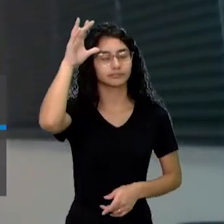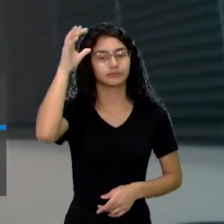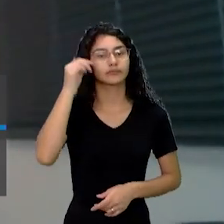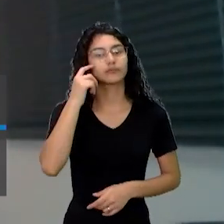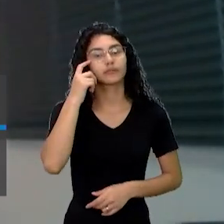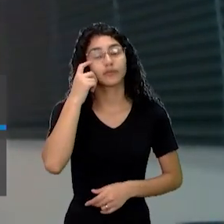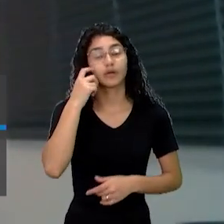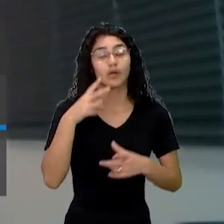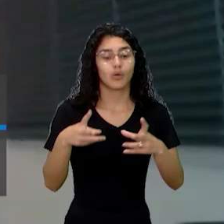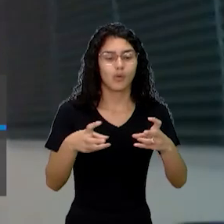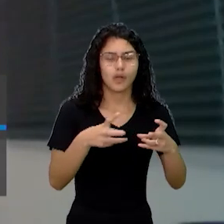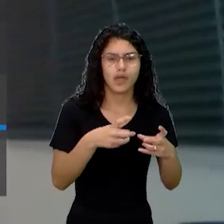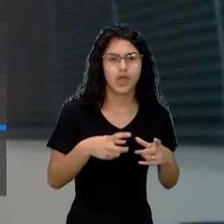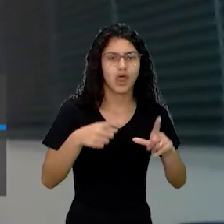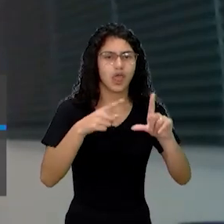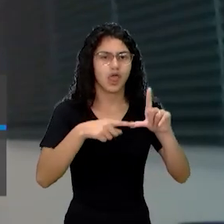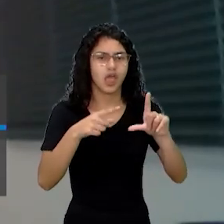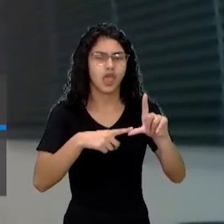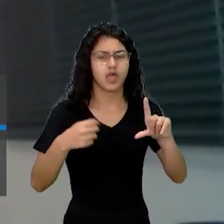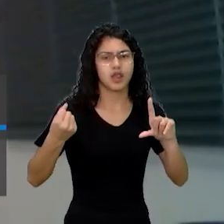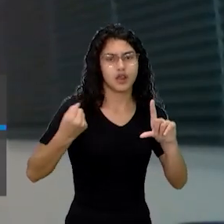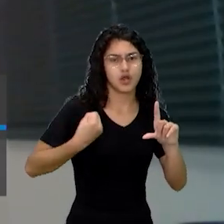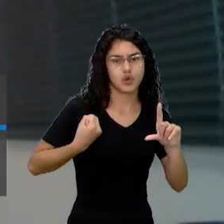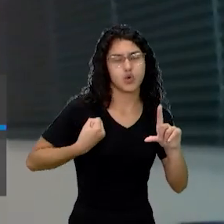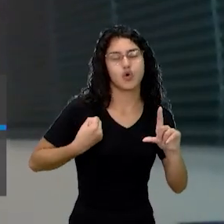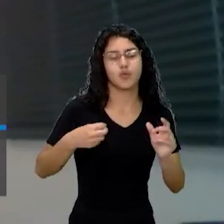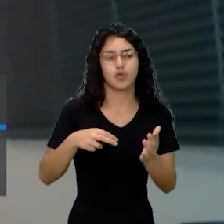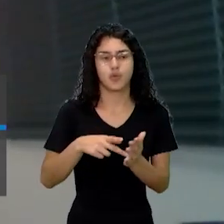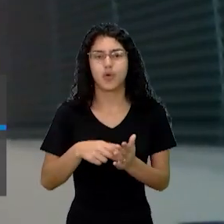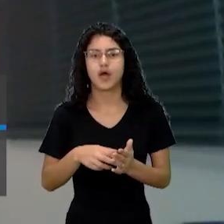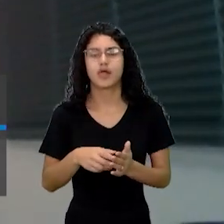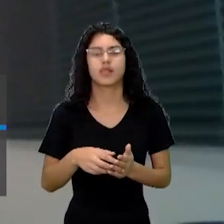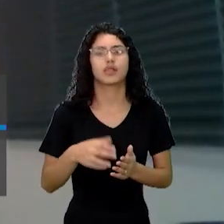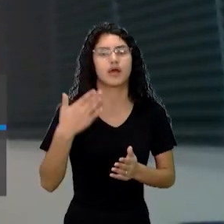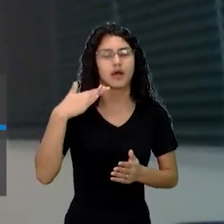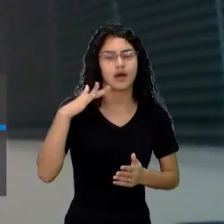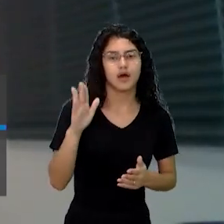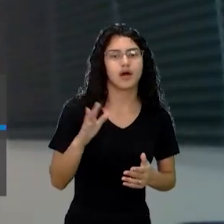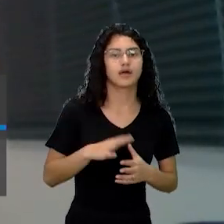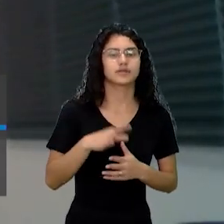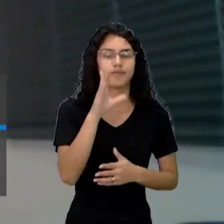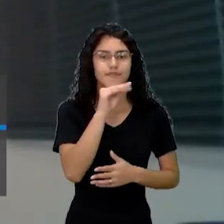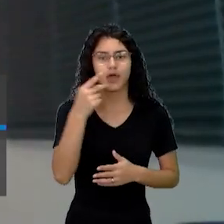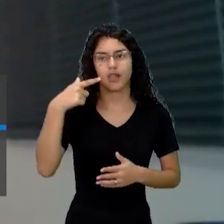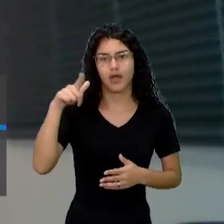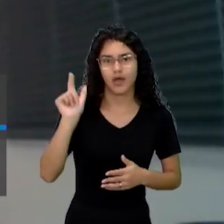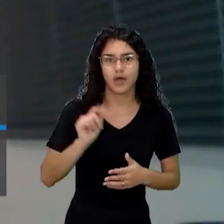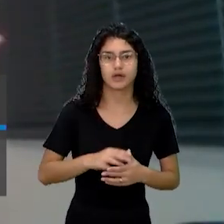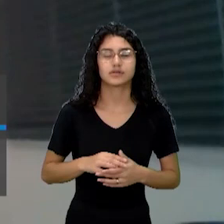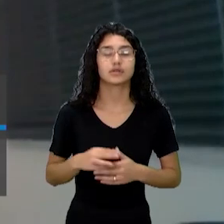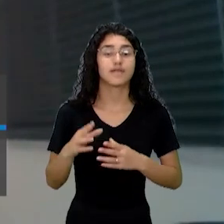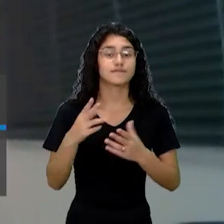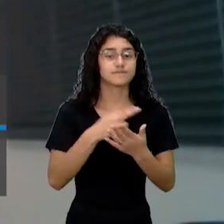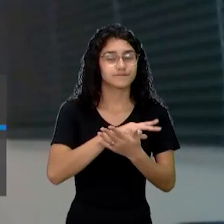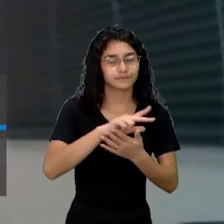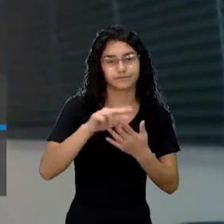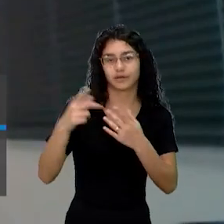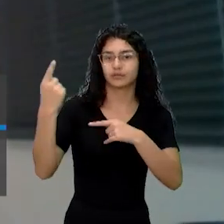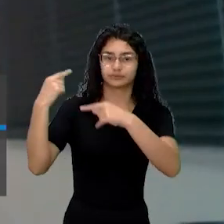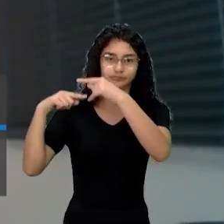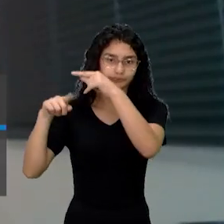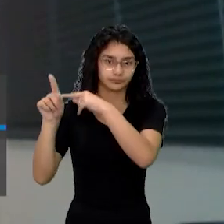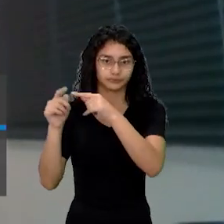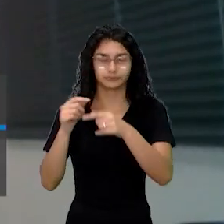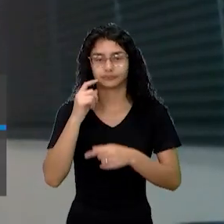letras, números, criança anda mais cedo, fala mais cedo, enfim, vários marcos do desenvolvimento acontecem antes